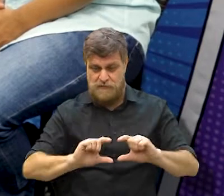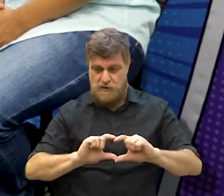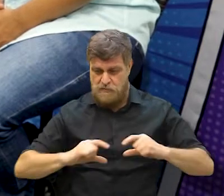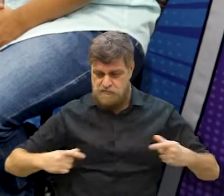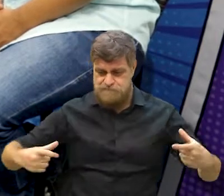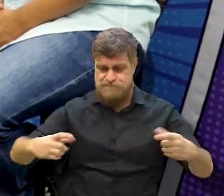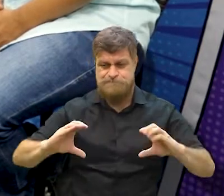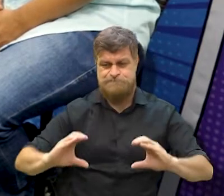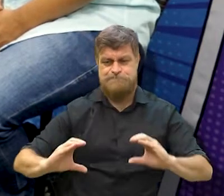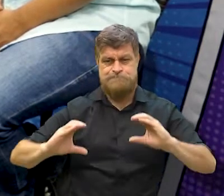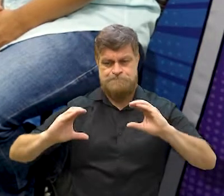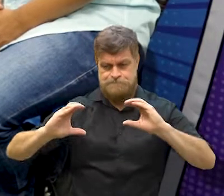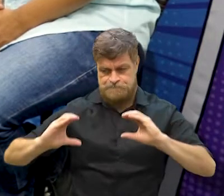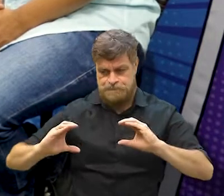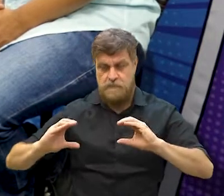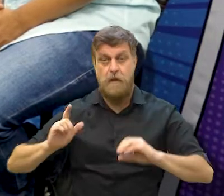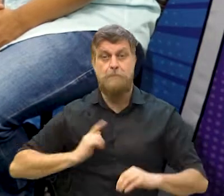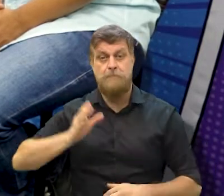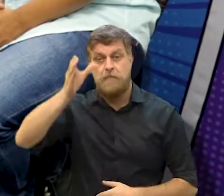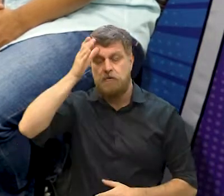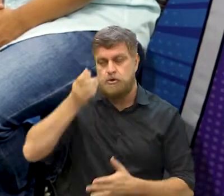os rolos, e você podia pegar.